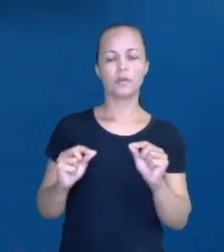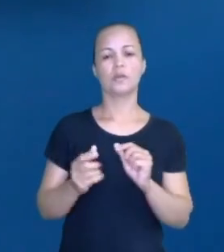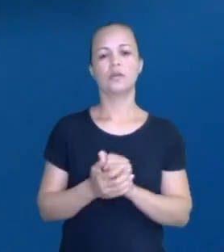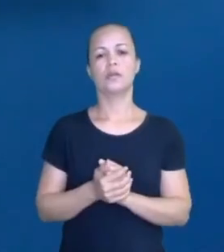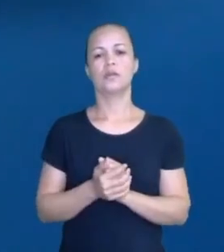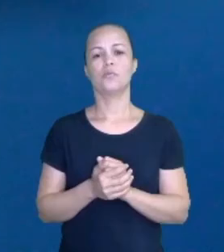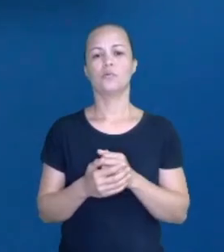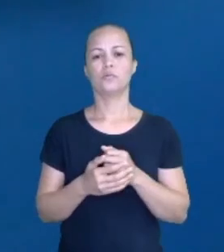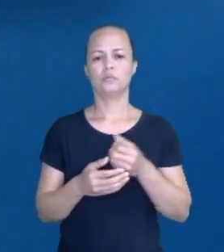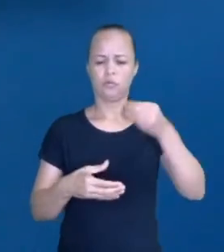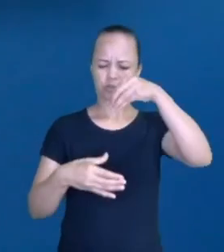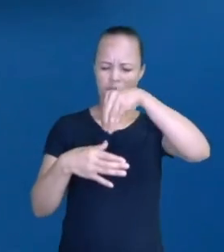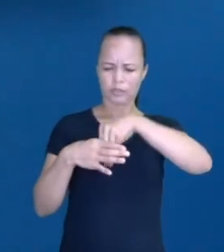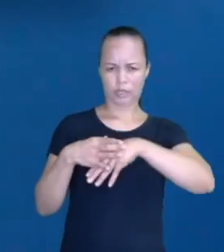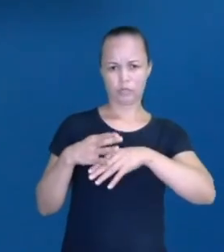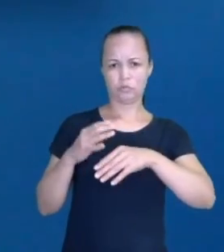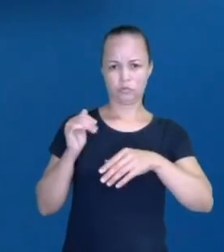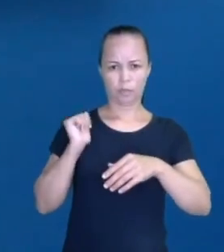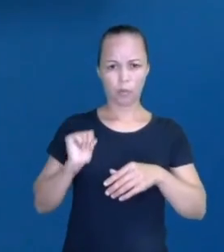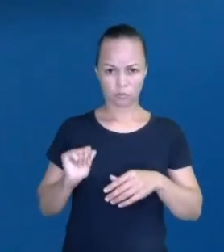bolsa? Perguntou, né?